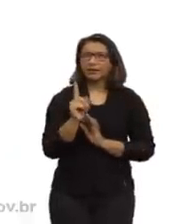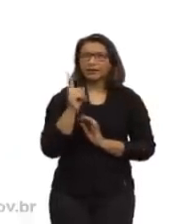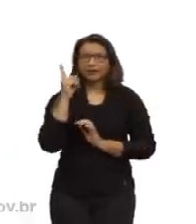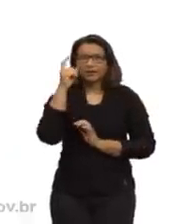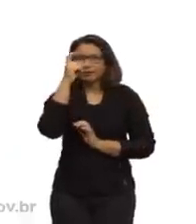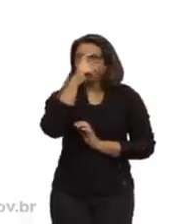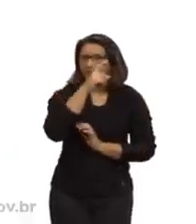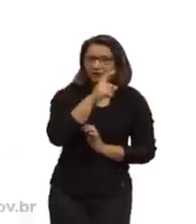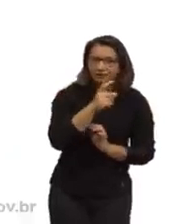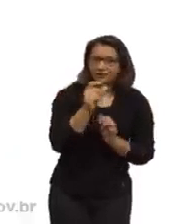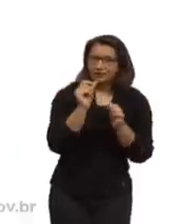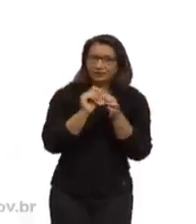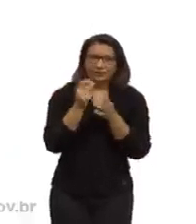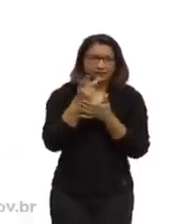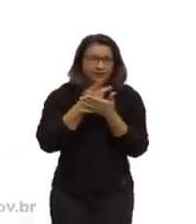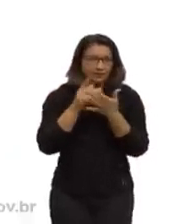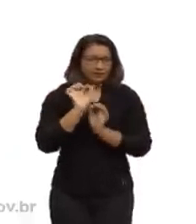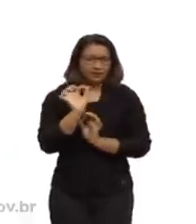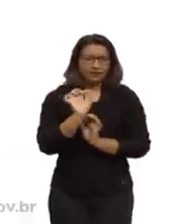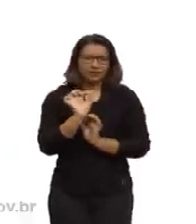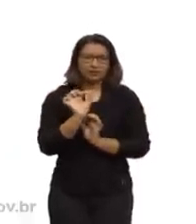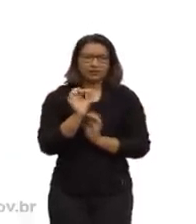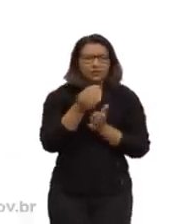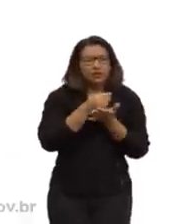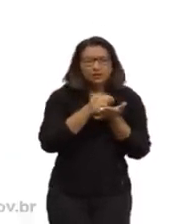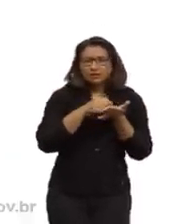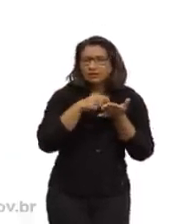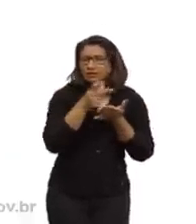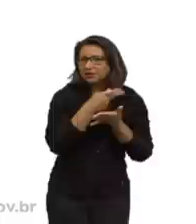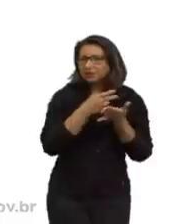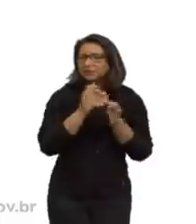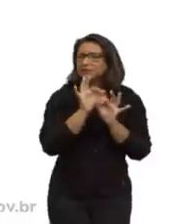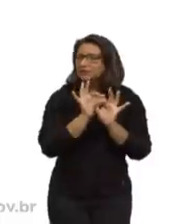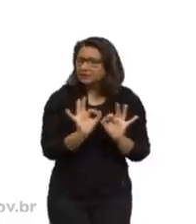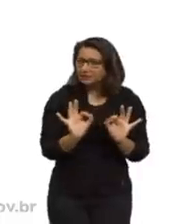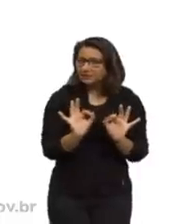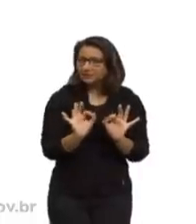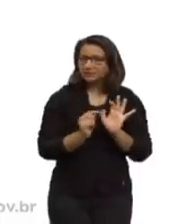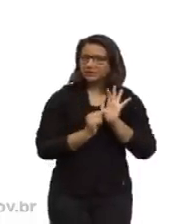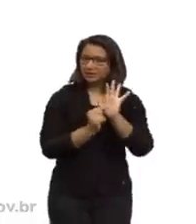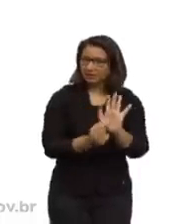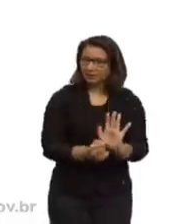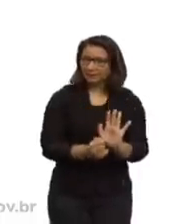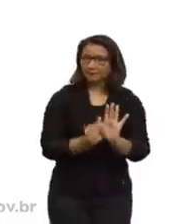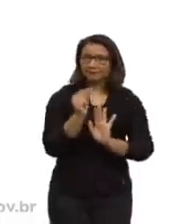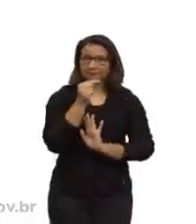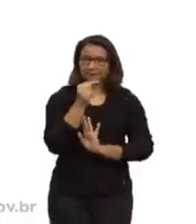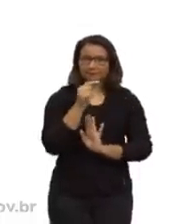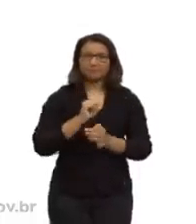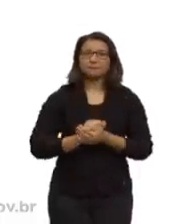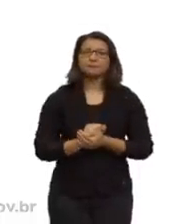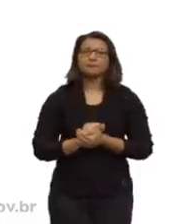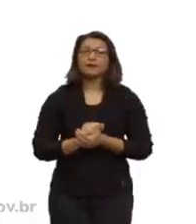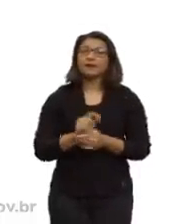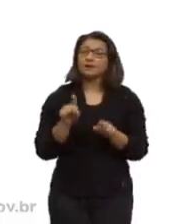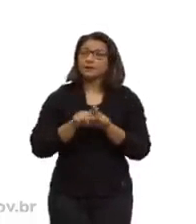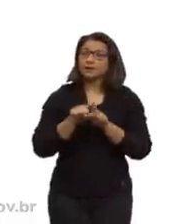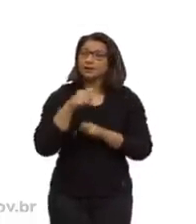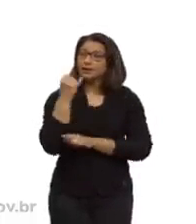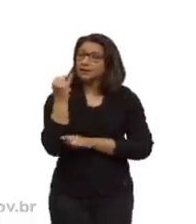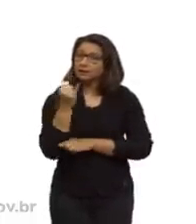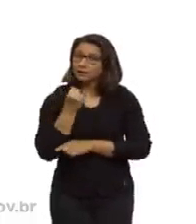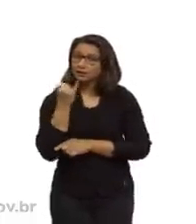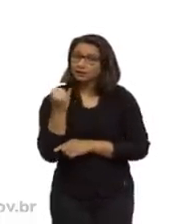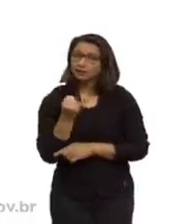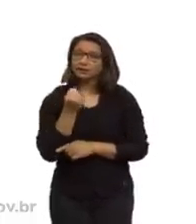lado, tá? É só um desenho, um rabisco. Ah, vocês vão fazer do lado da prova. E é importante, eu sei que